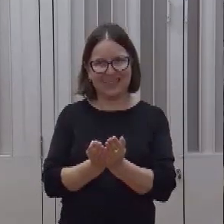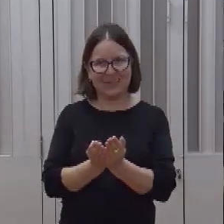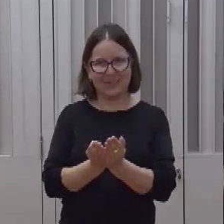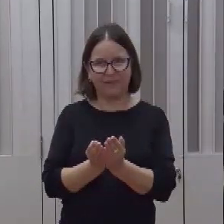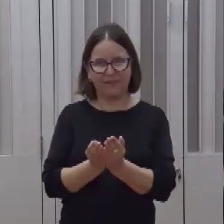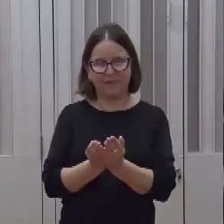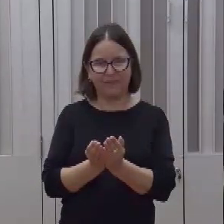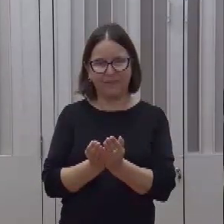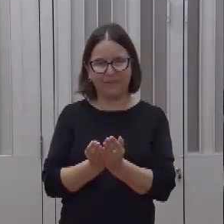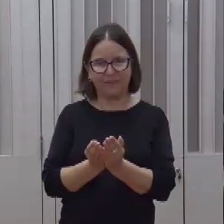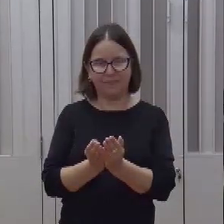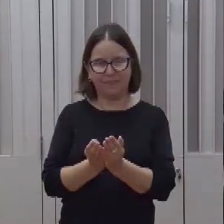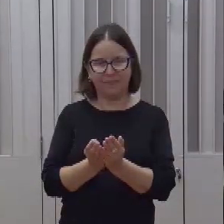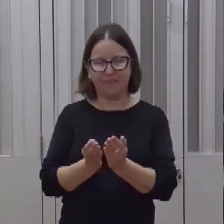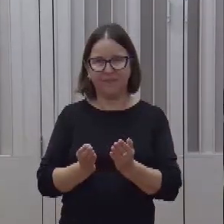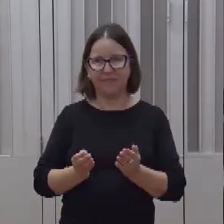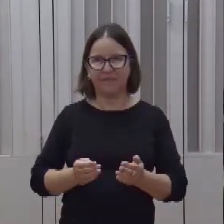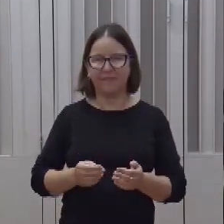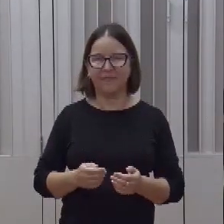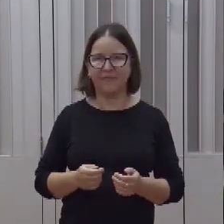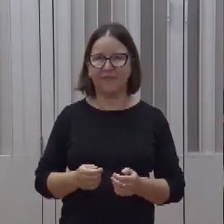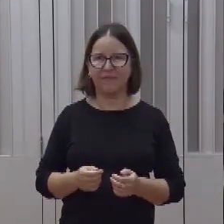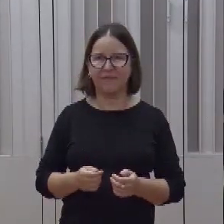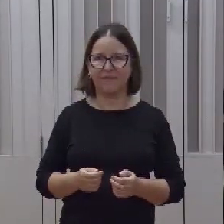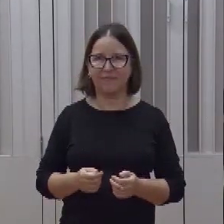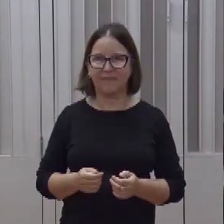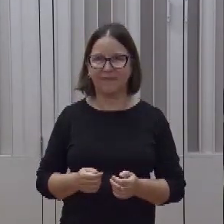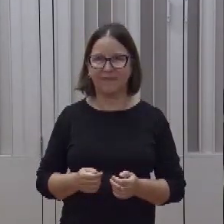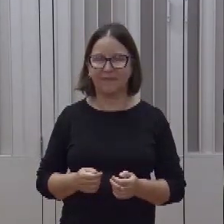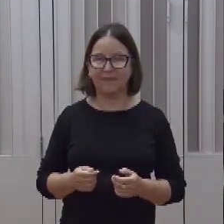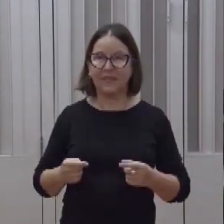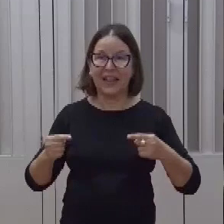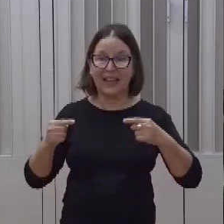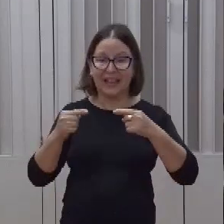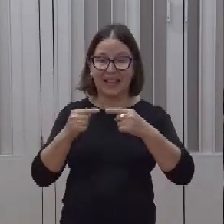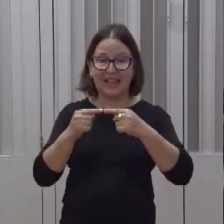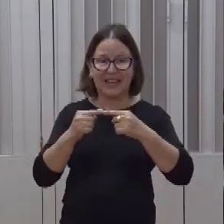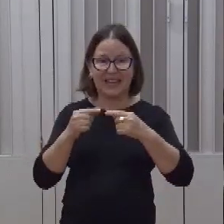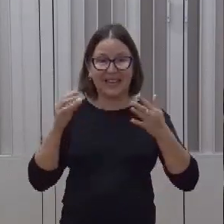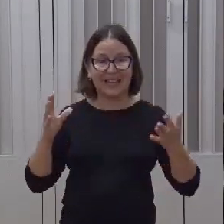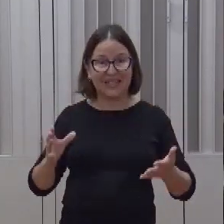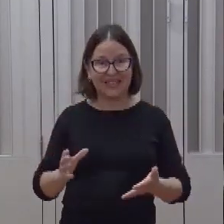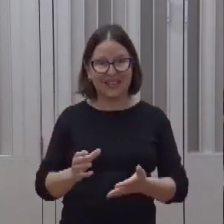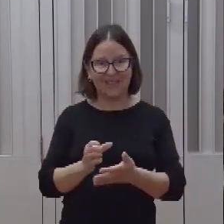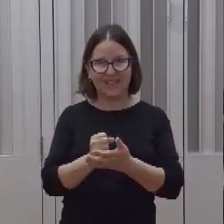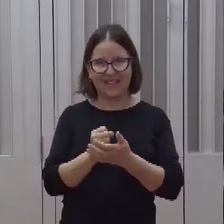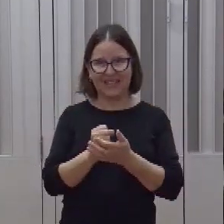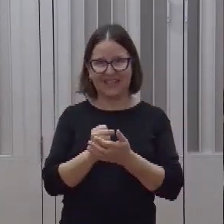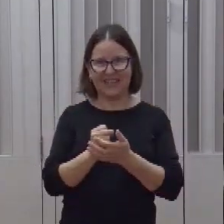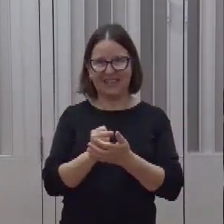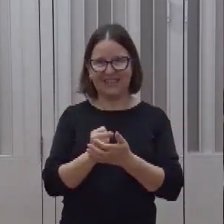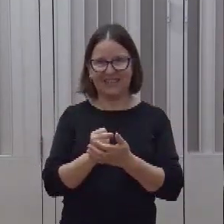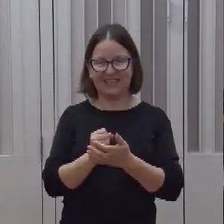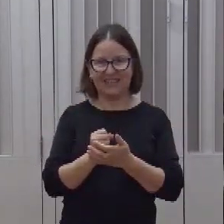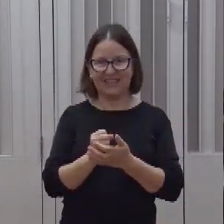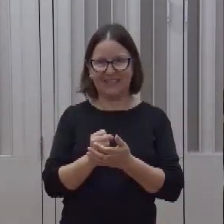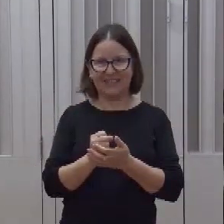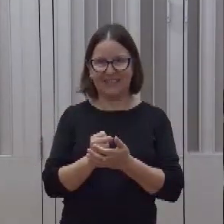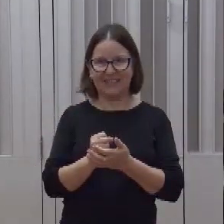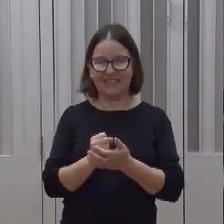está ligada à salvação, ao bem-estar do outro,